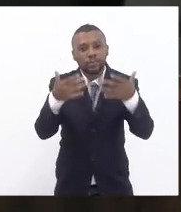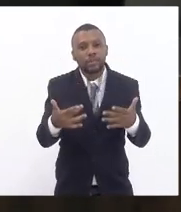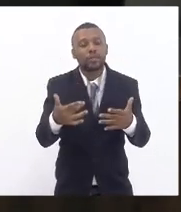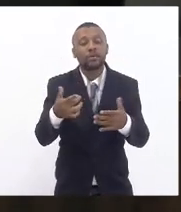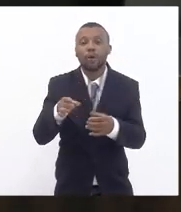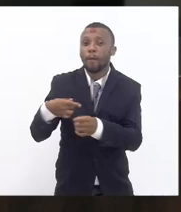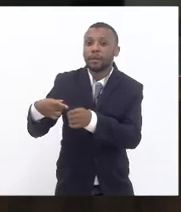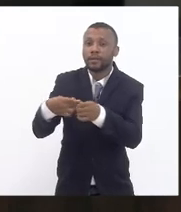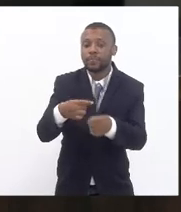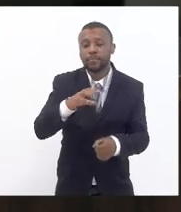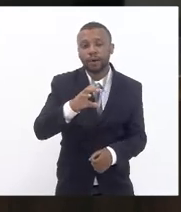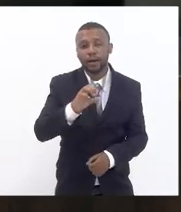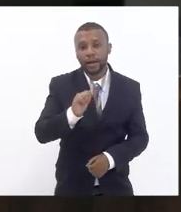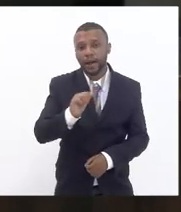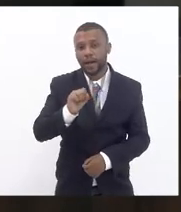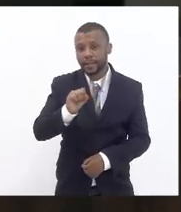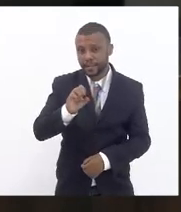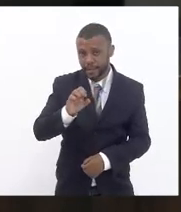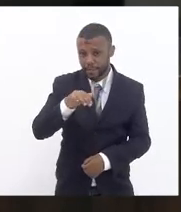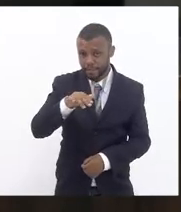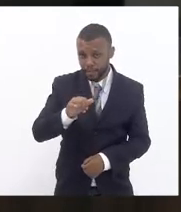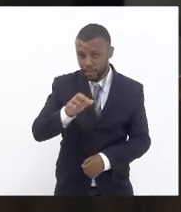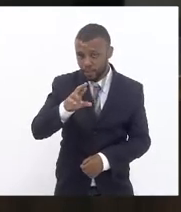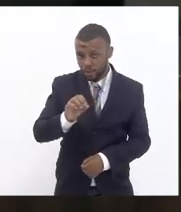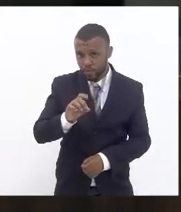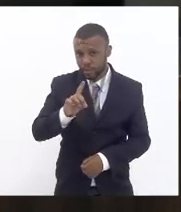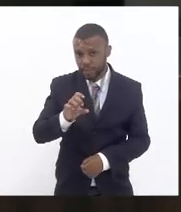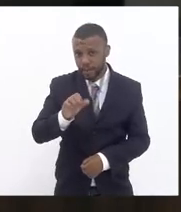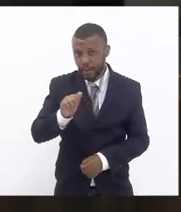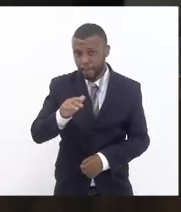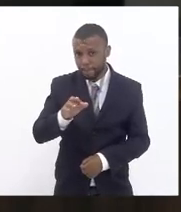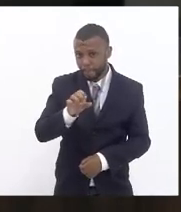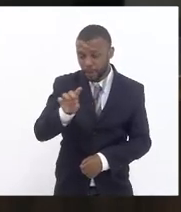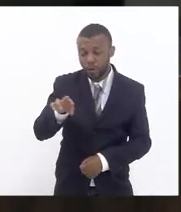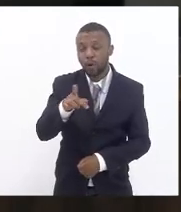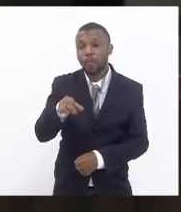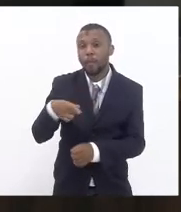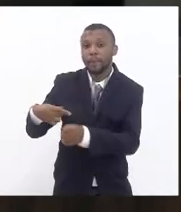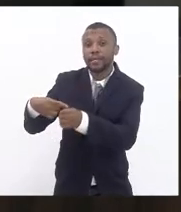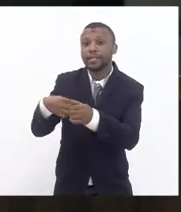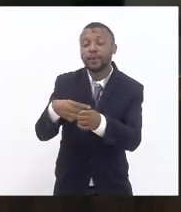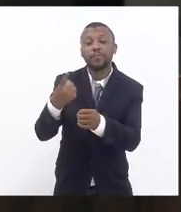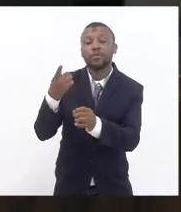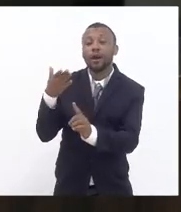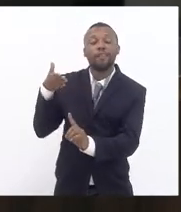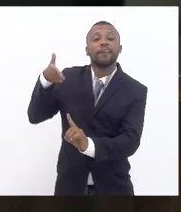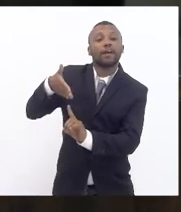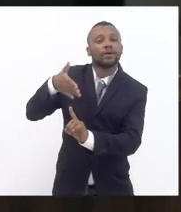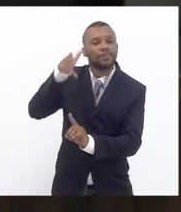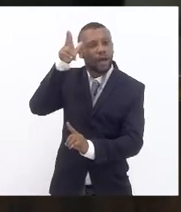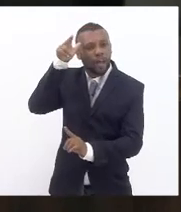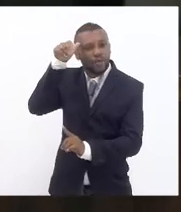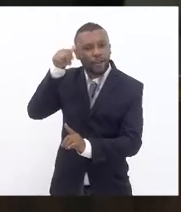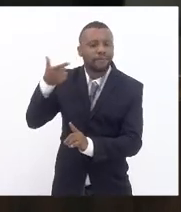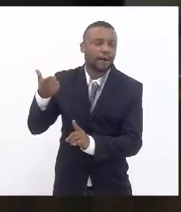Casimiro de Abreu como a capital estadual do cavalo, da Comissão de Constituição de Justiça pela